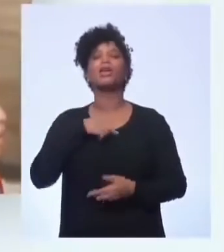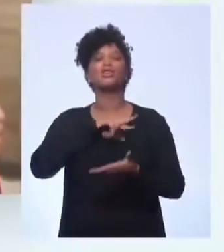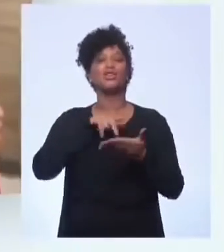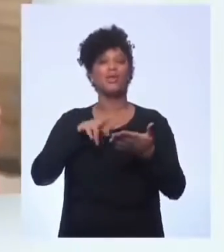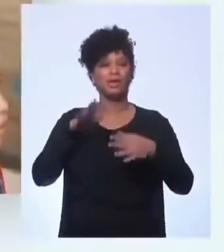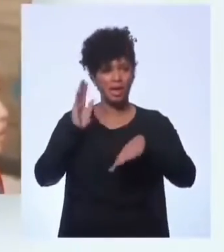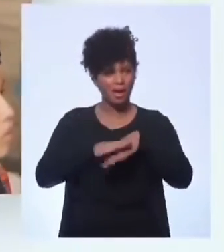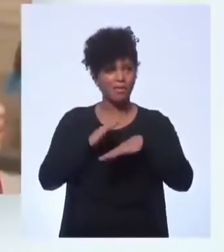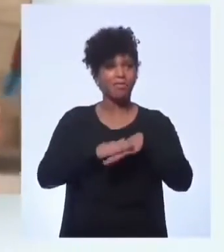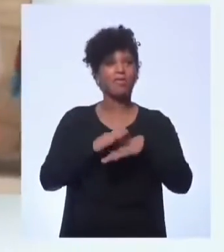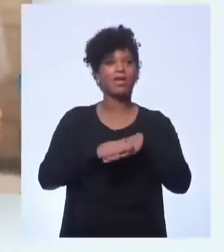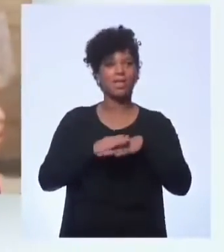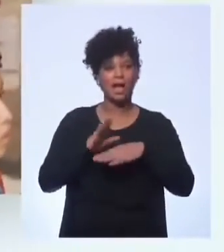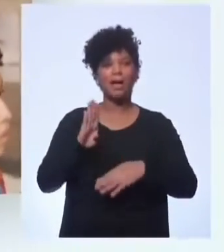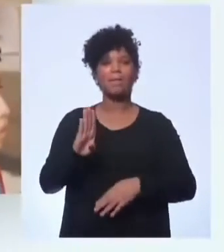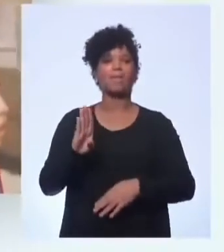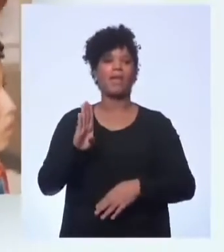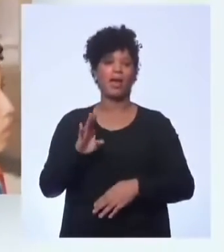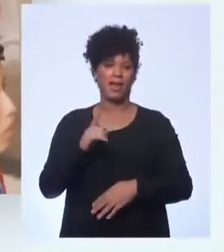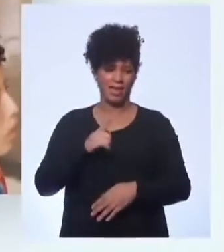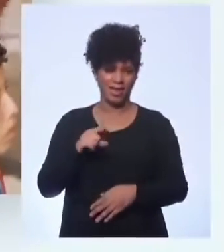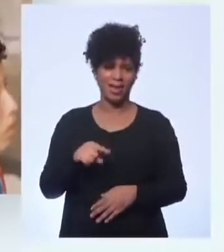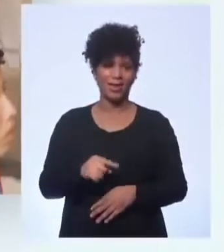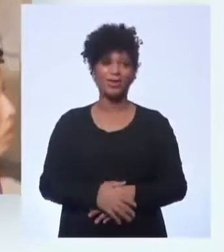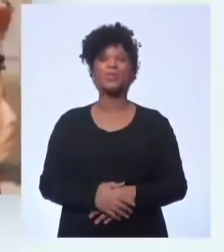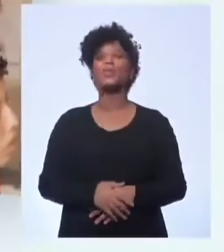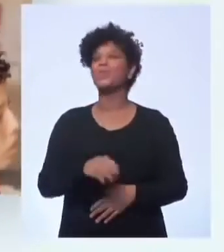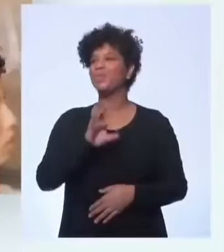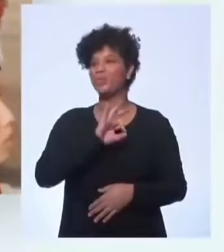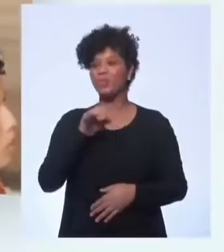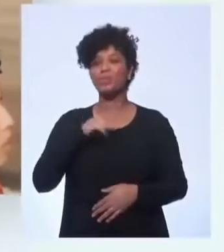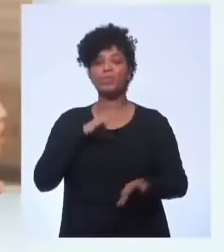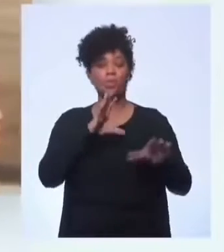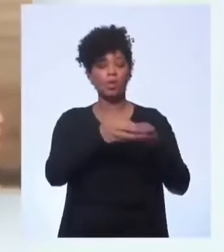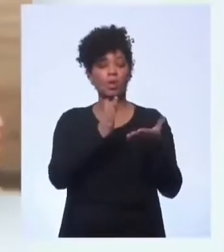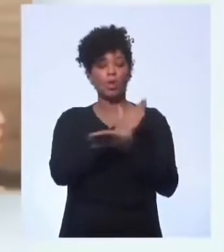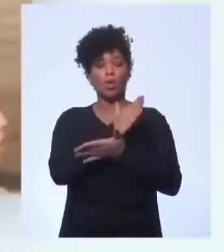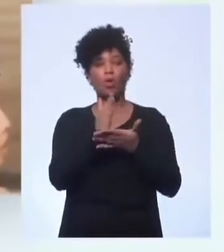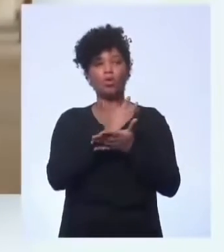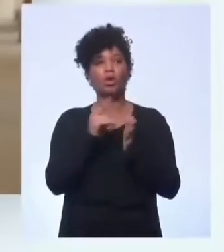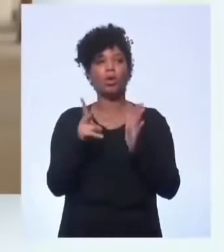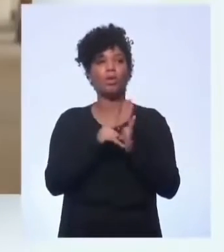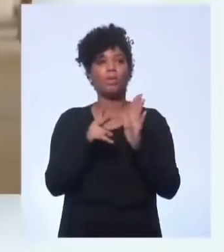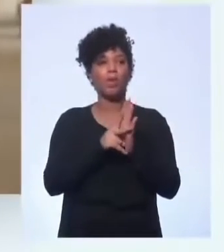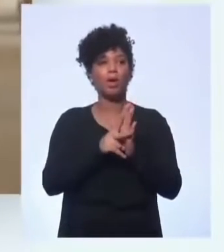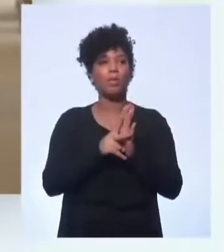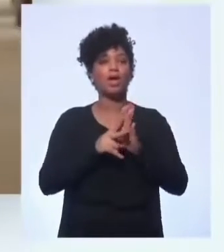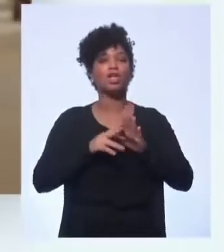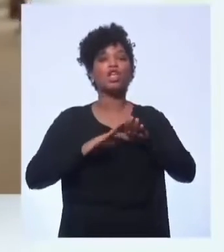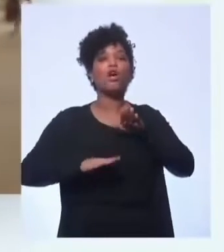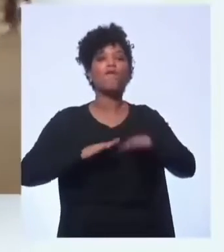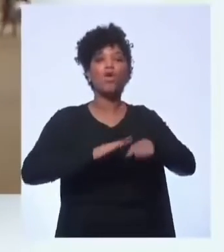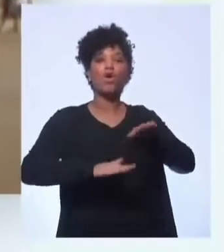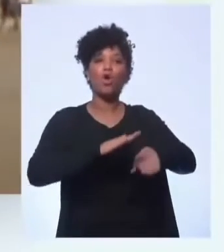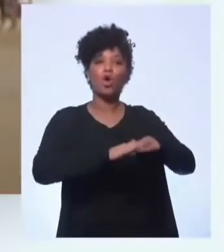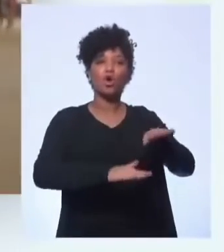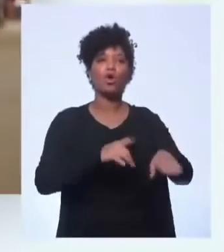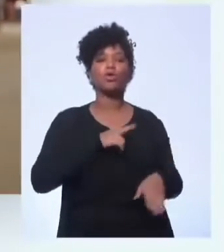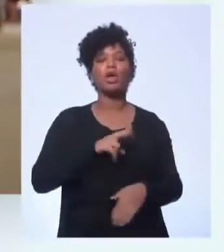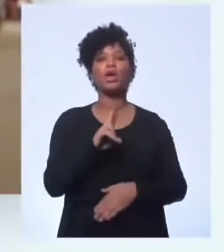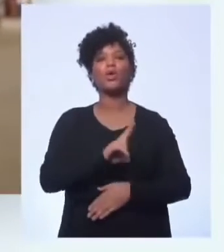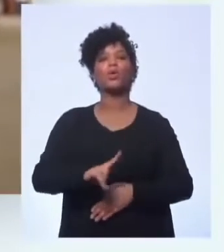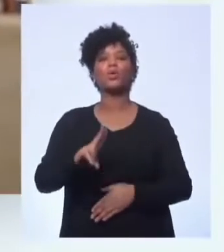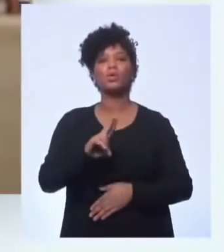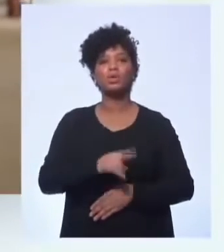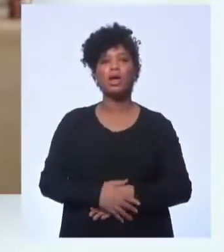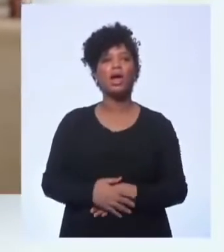bons banjos regionais para o carimbó. Alguns grupos parafolclóricos aqui de Belém usam violão,